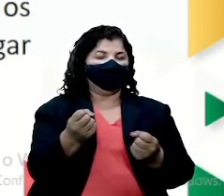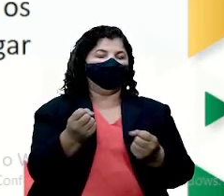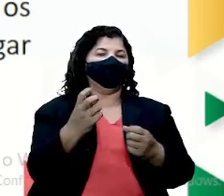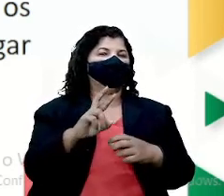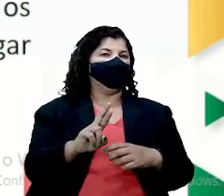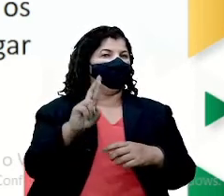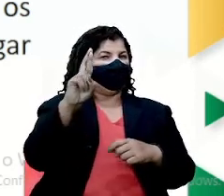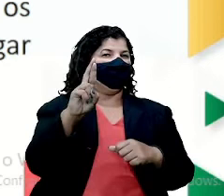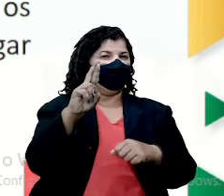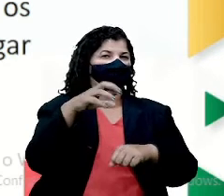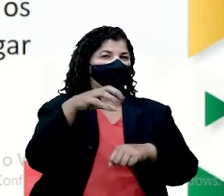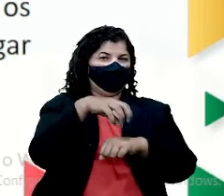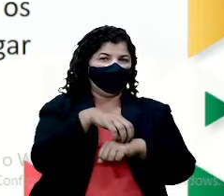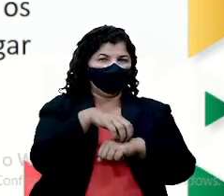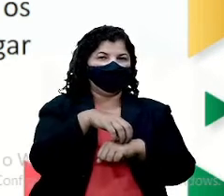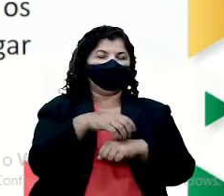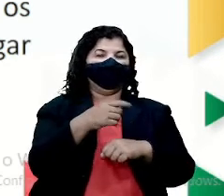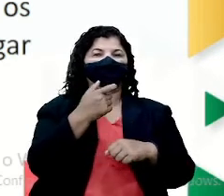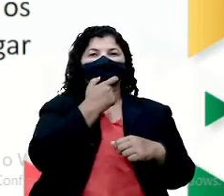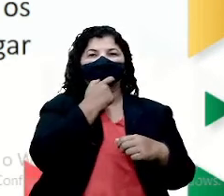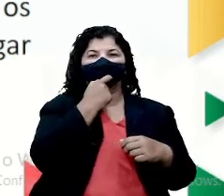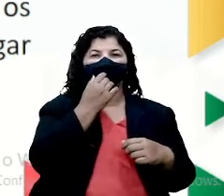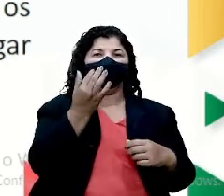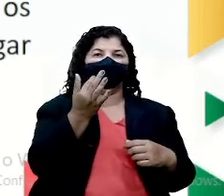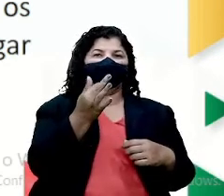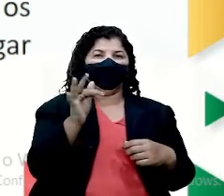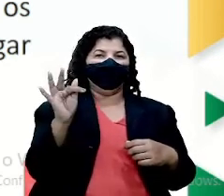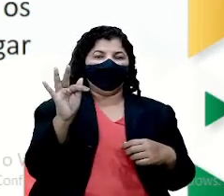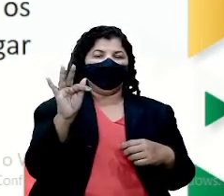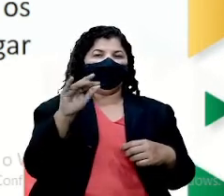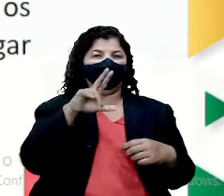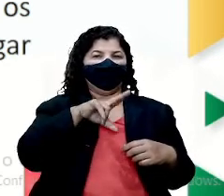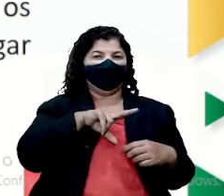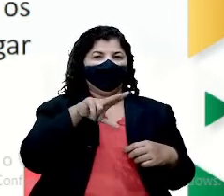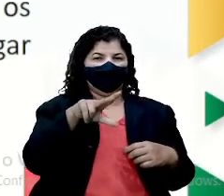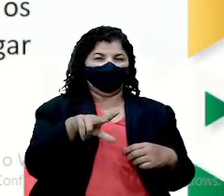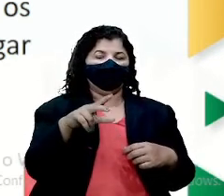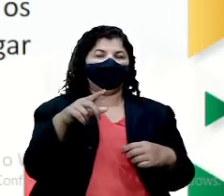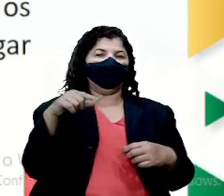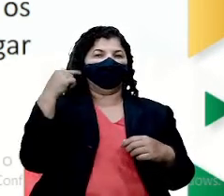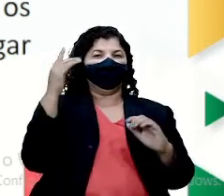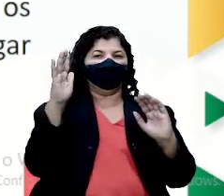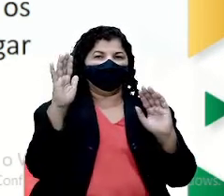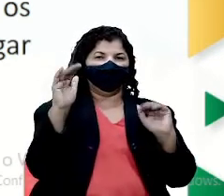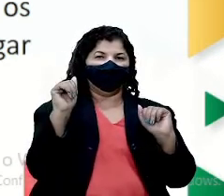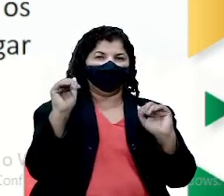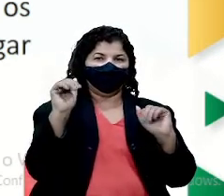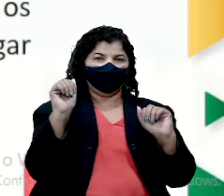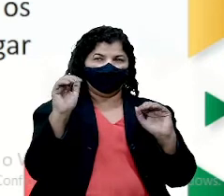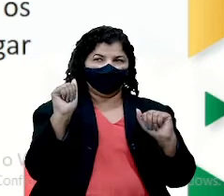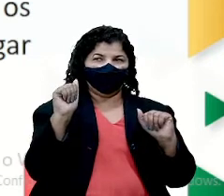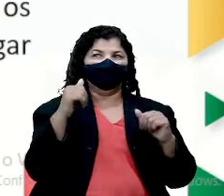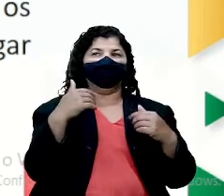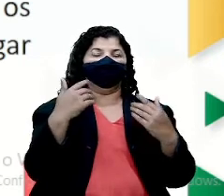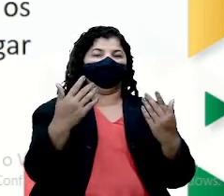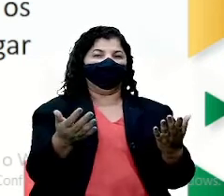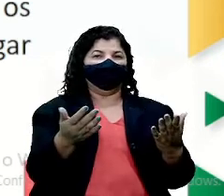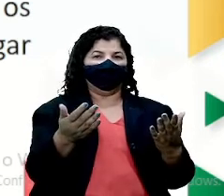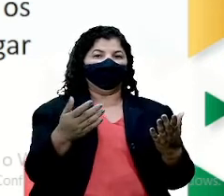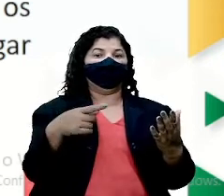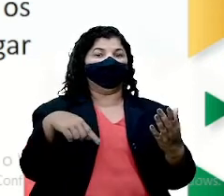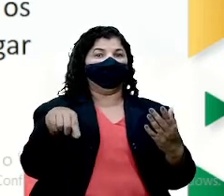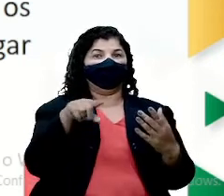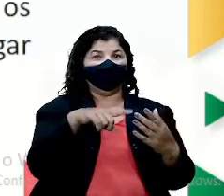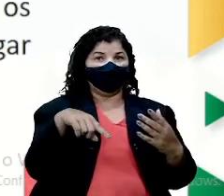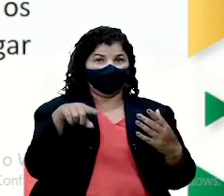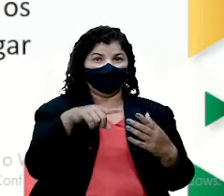Inglaterra, França, é isso, Portugal, Espanha, né? Então, na realidade, essas